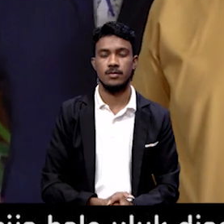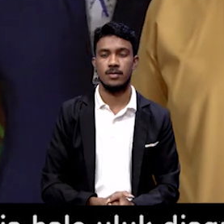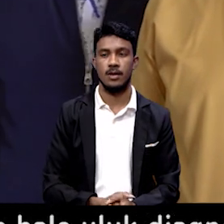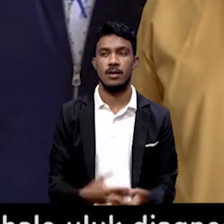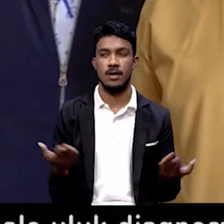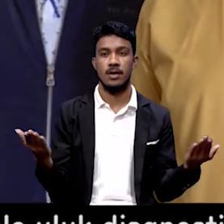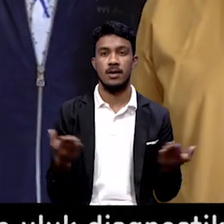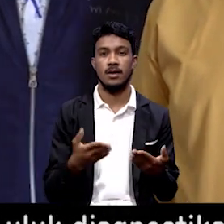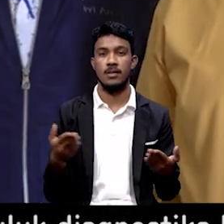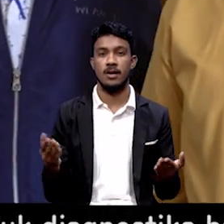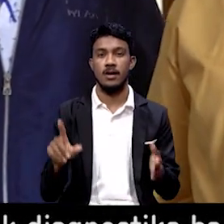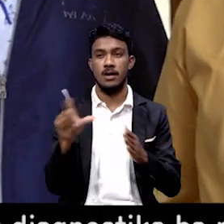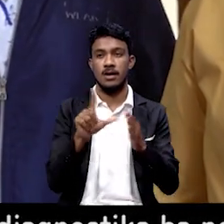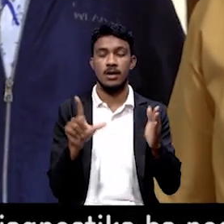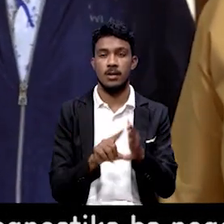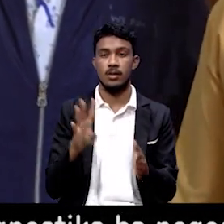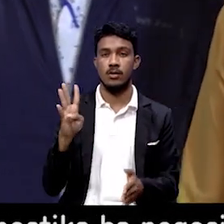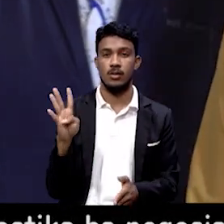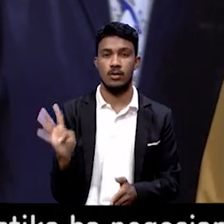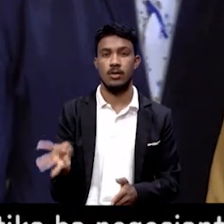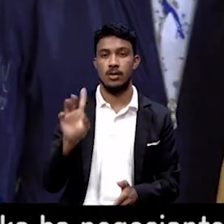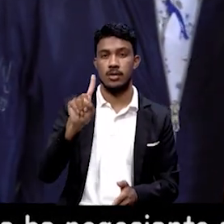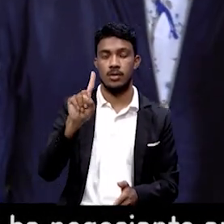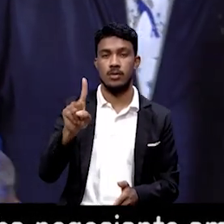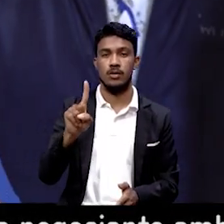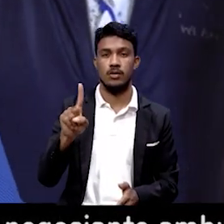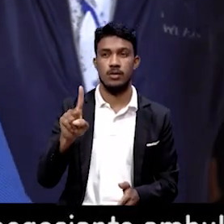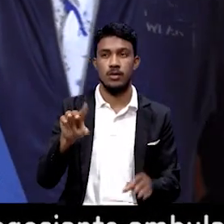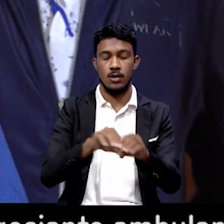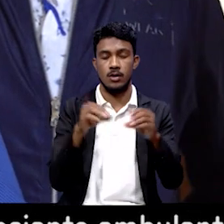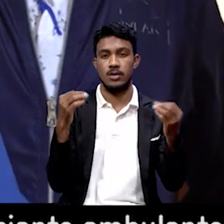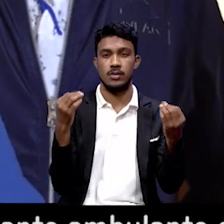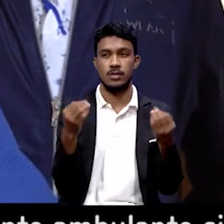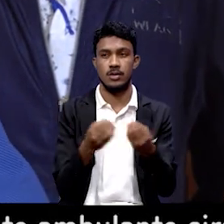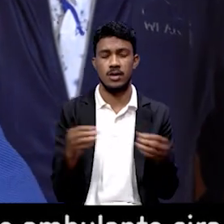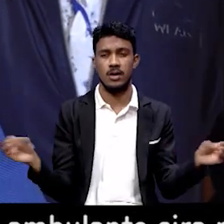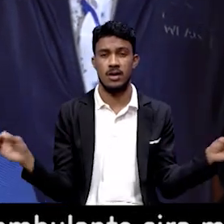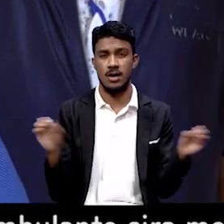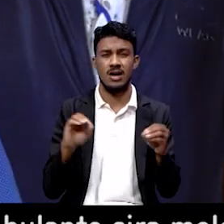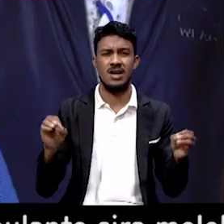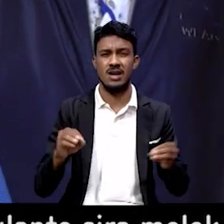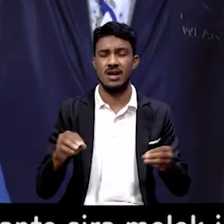deve Decreto-Lei número 41, o orgânico Ministério lá. La Hamal